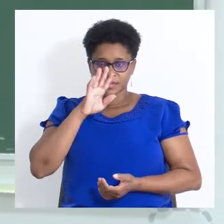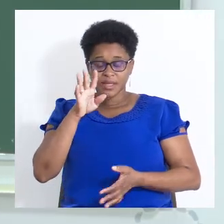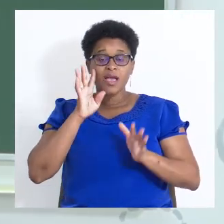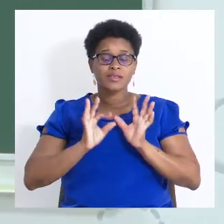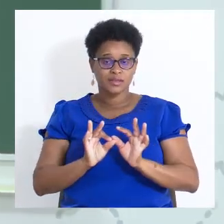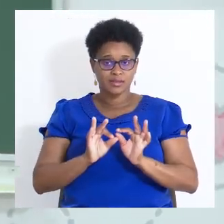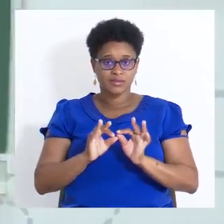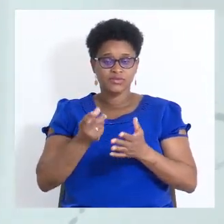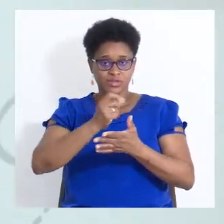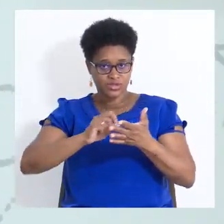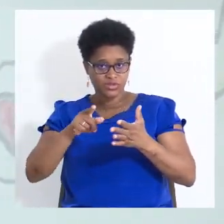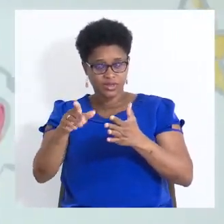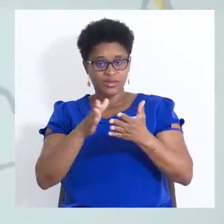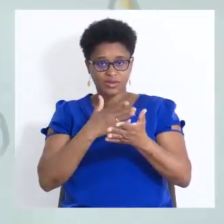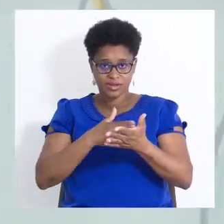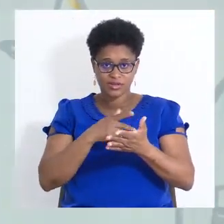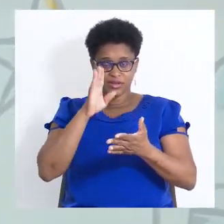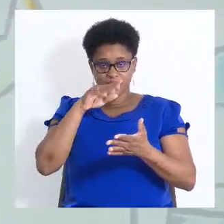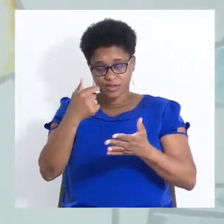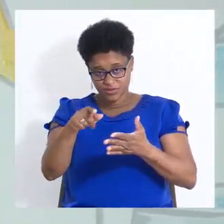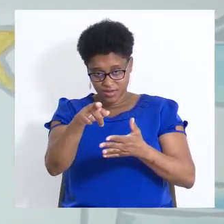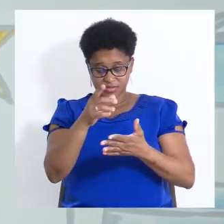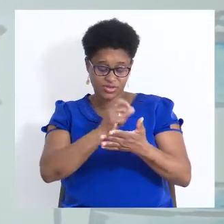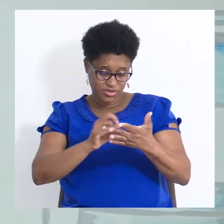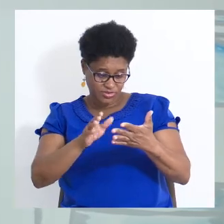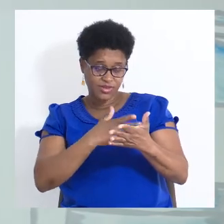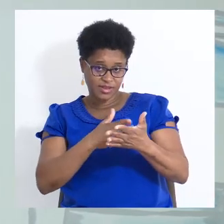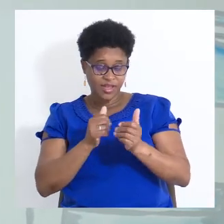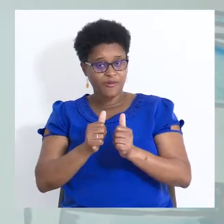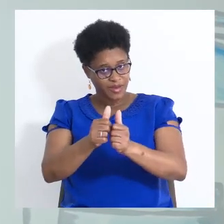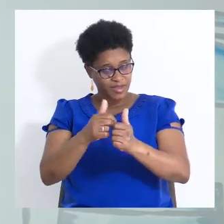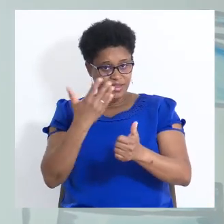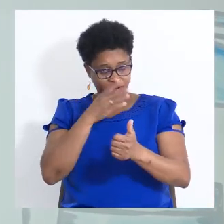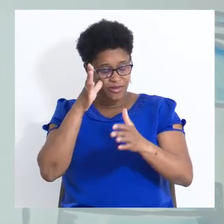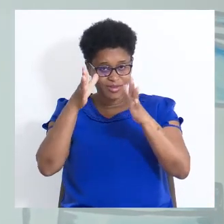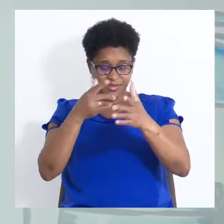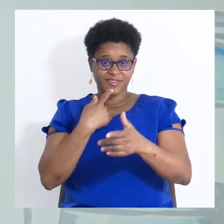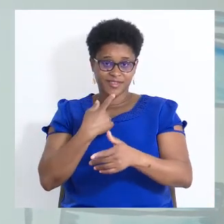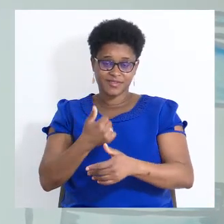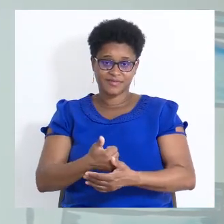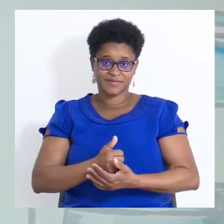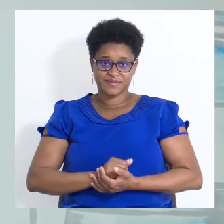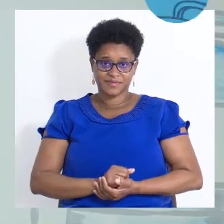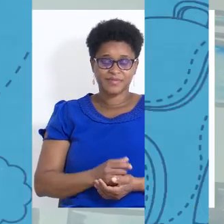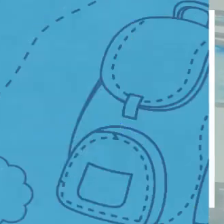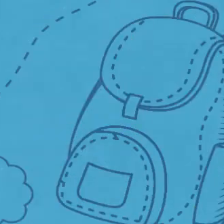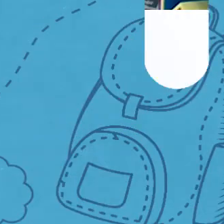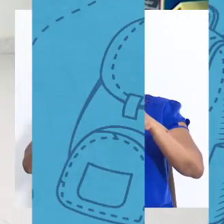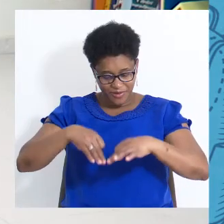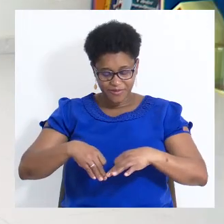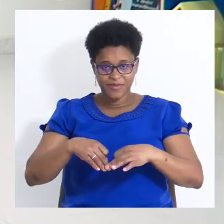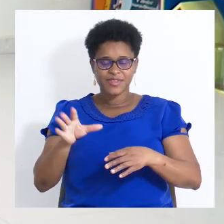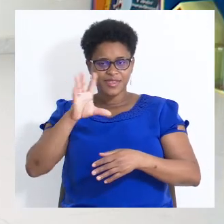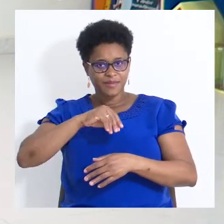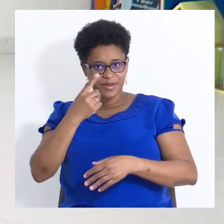Se assim for escrito lá no caderno, se tiveres isso escrito no caderno, acompanha esta aula com atenção, ok?